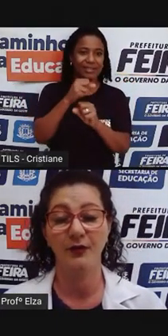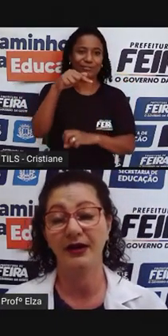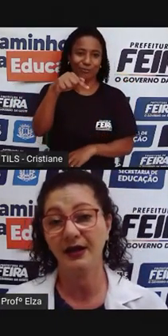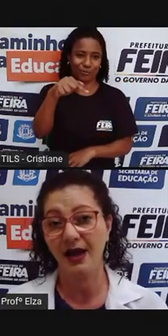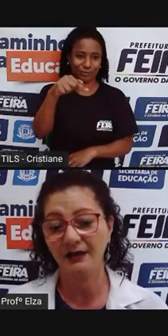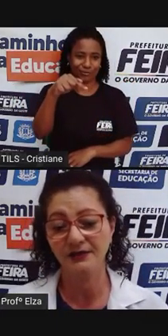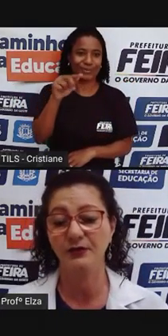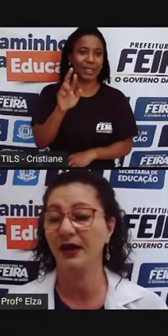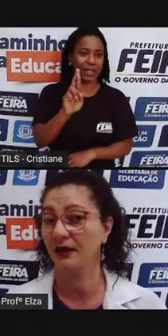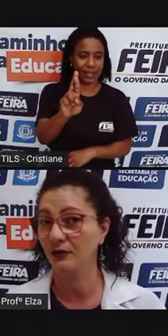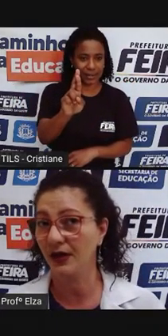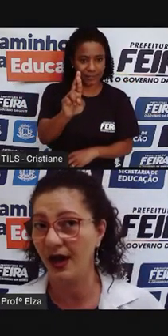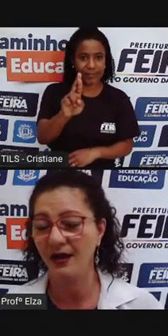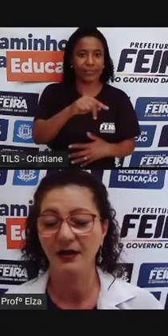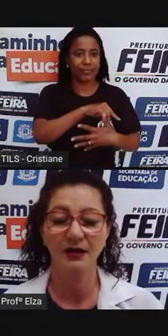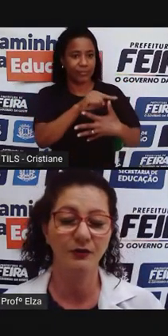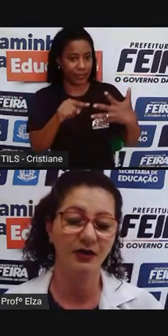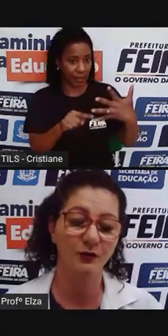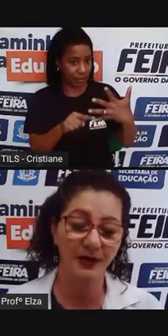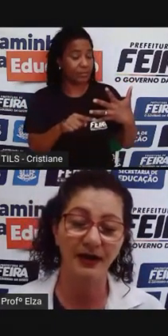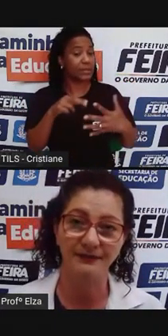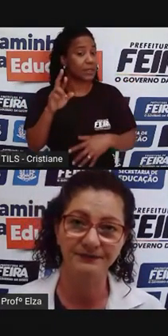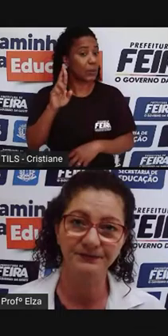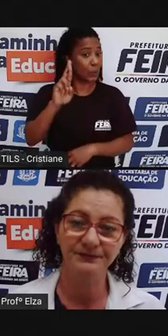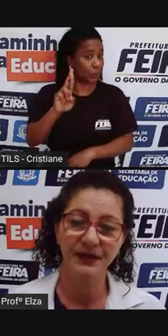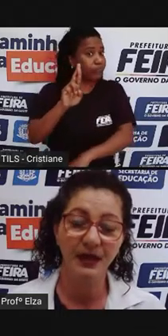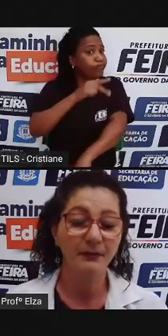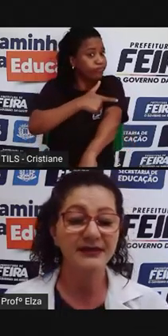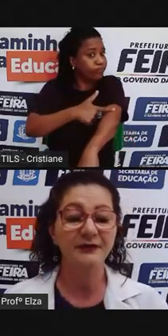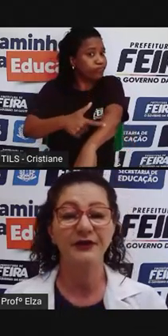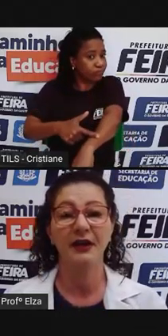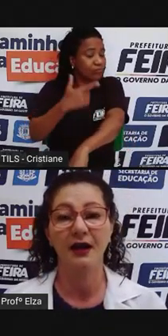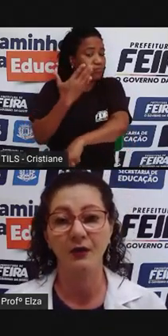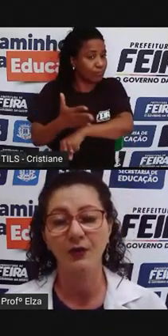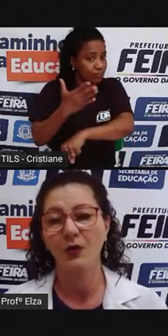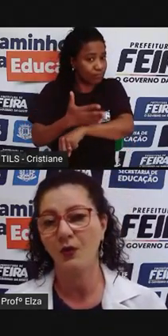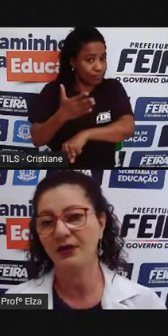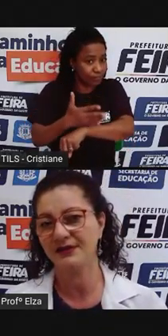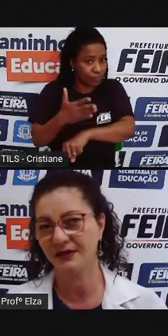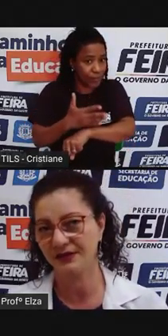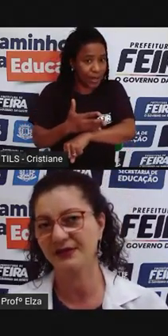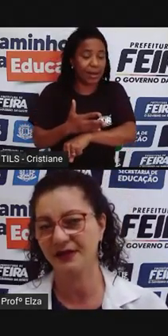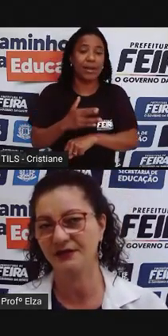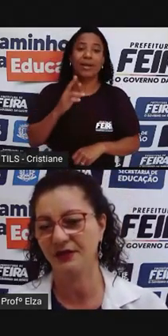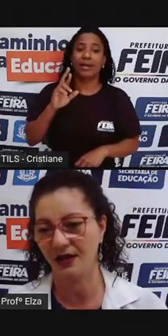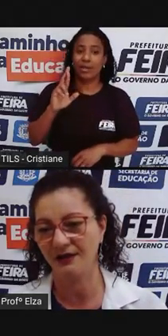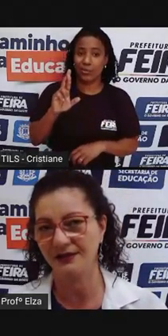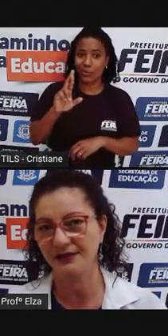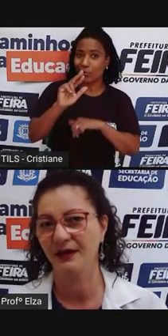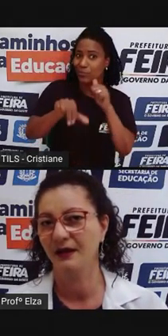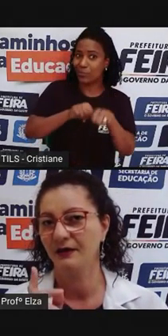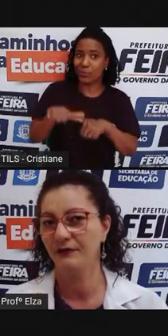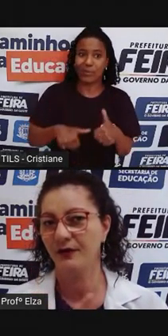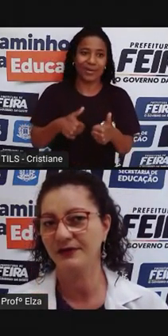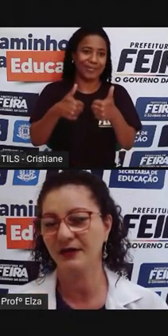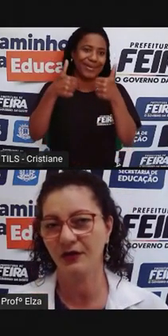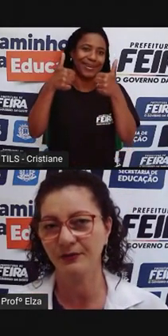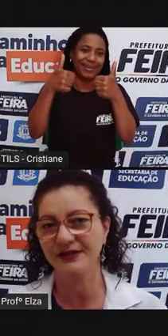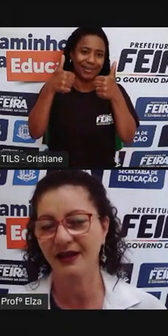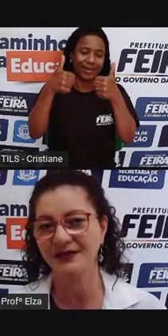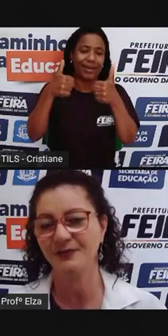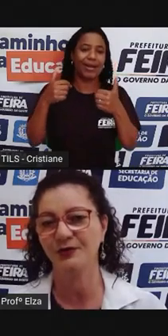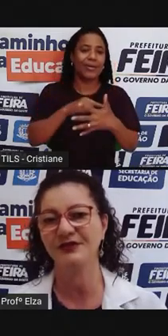Foram agregados o reeducar e o recuperar. Mas afinal, o que são esses sete R's? Vamos